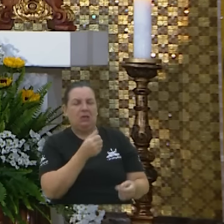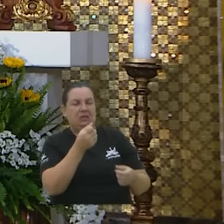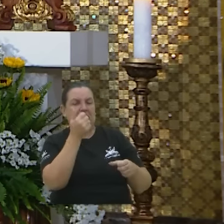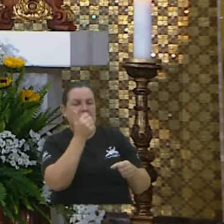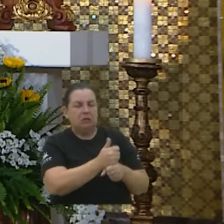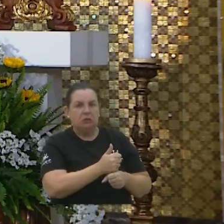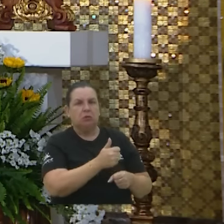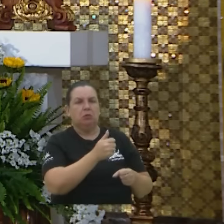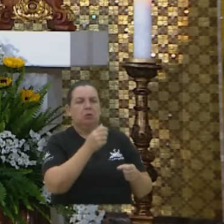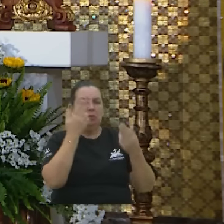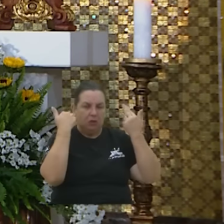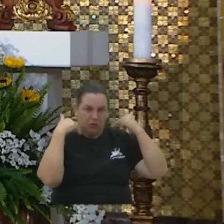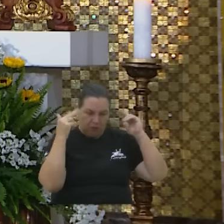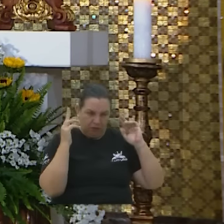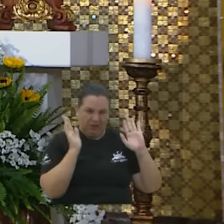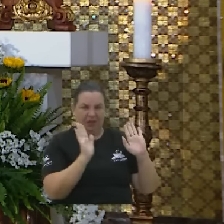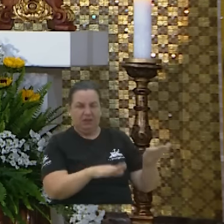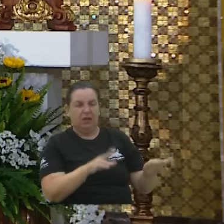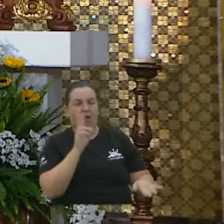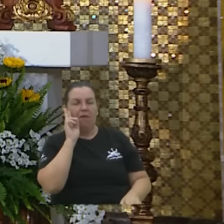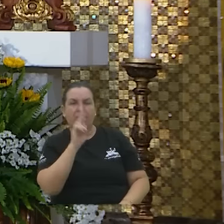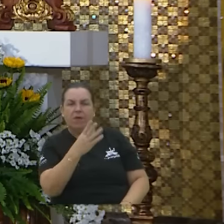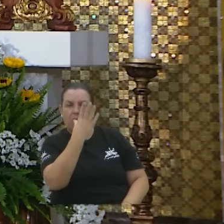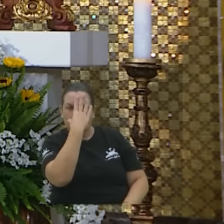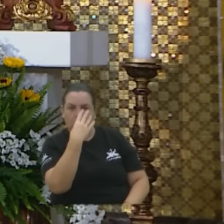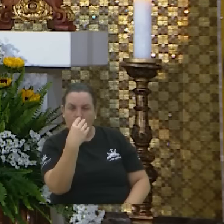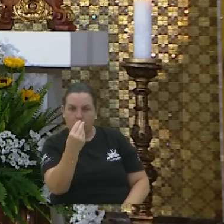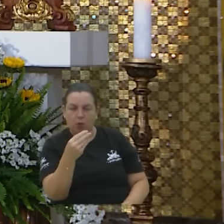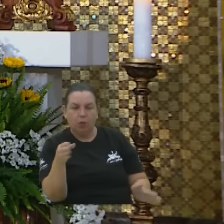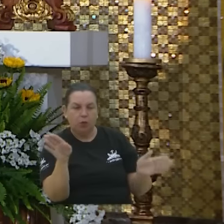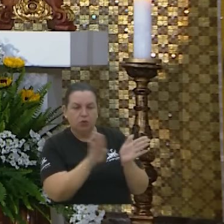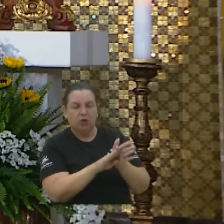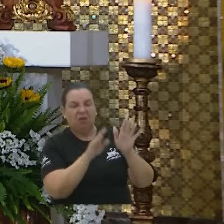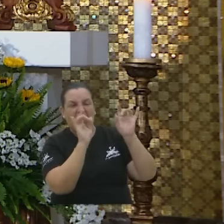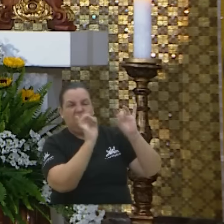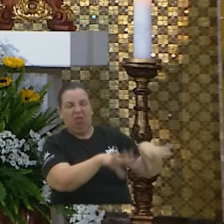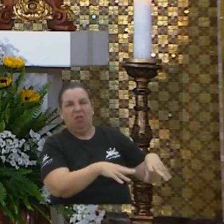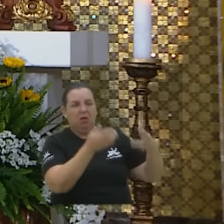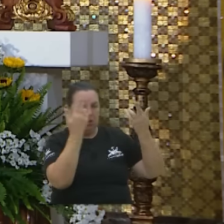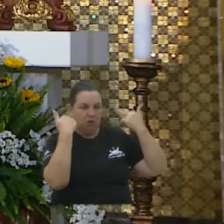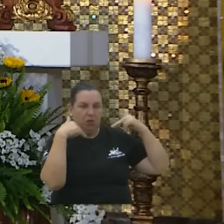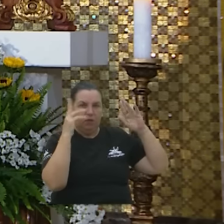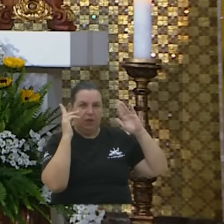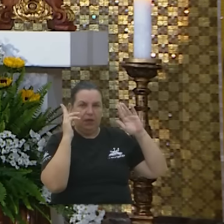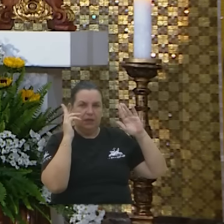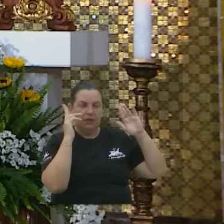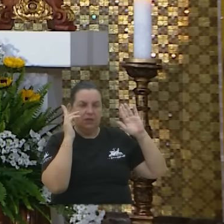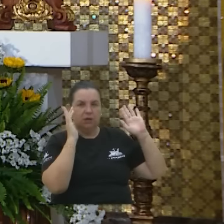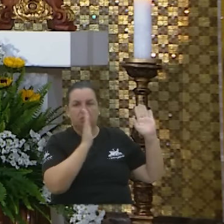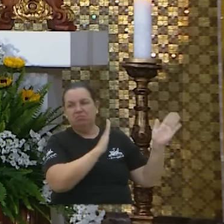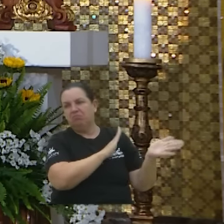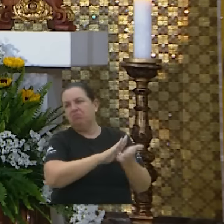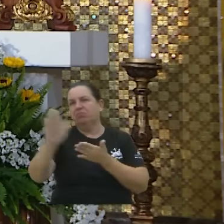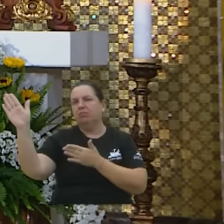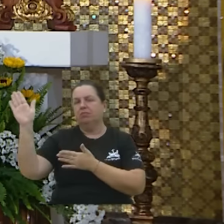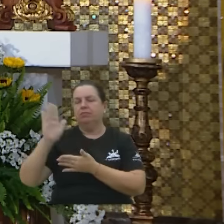das ovelhas, vê o lobo chegar, abandona as ovelhas e